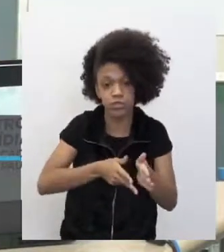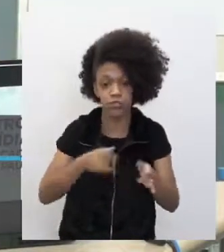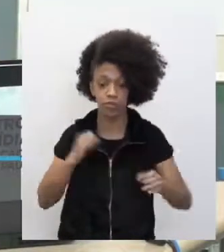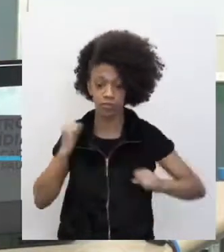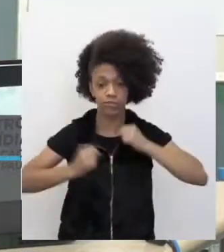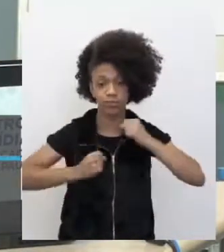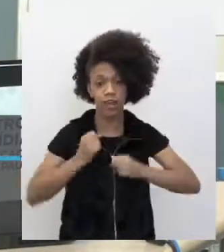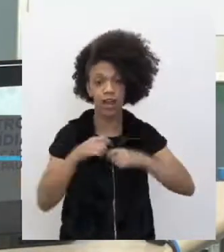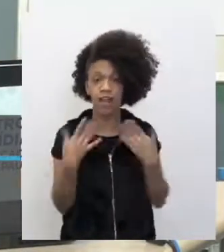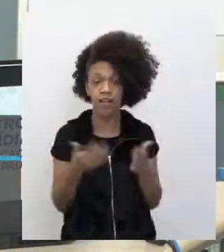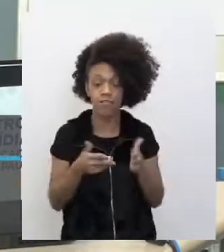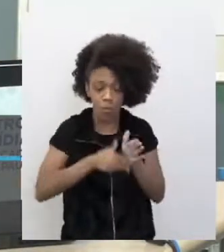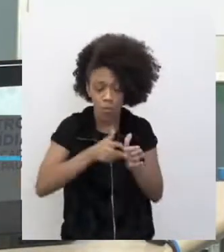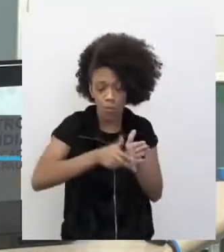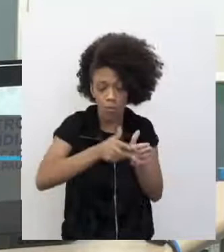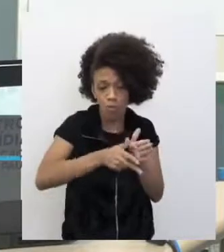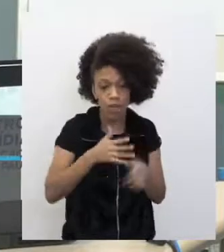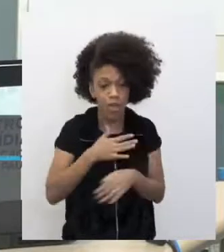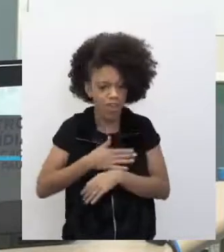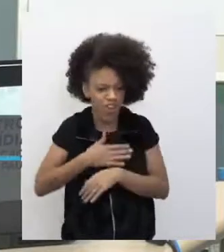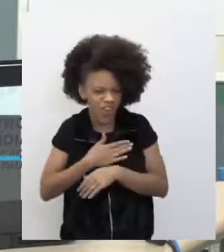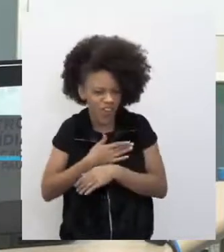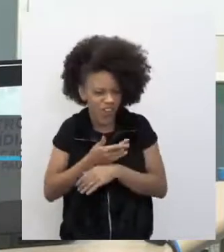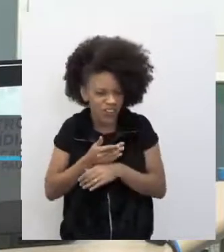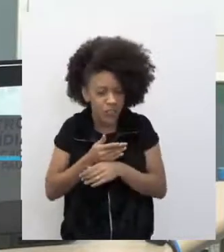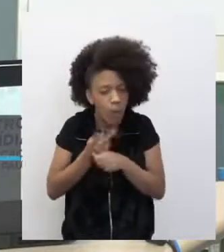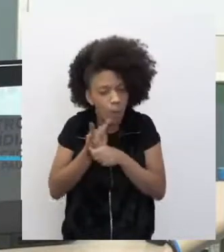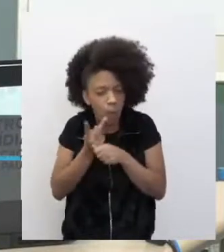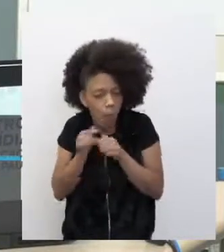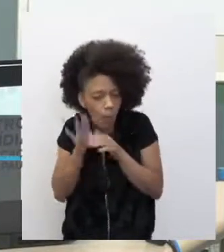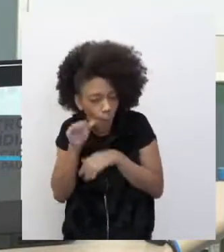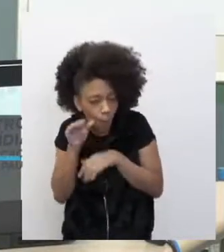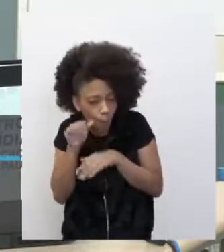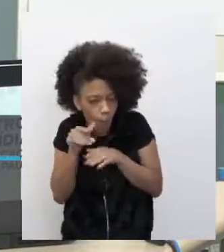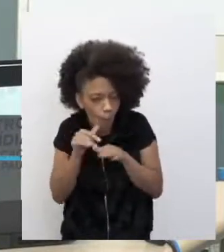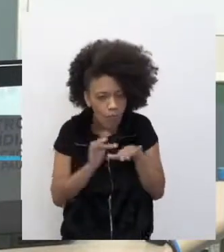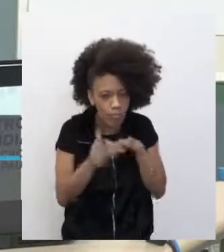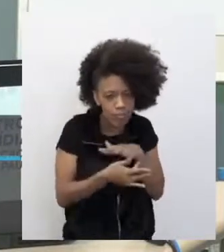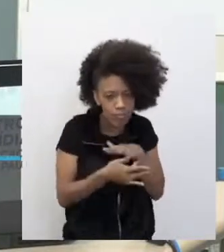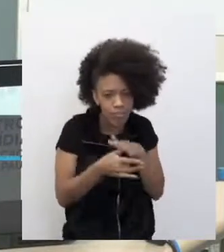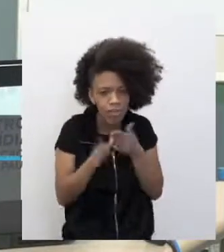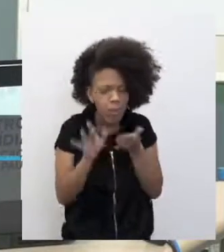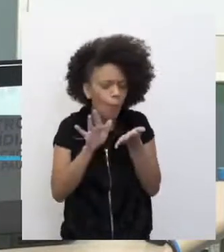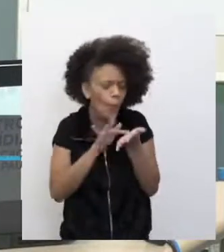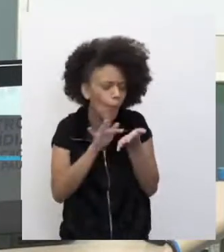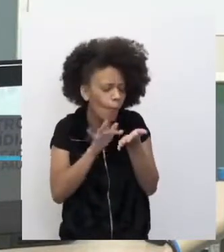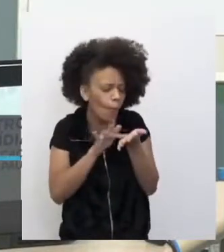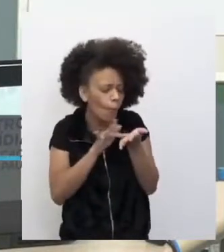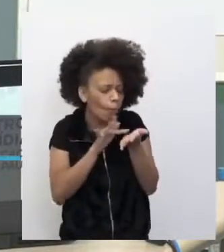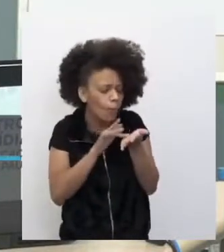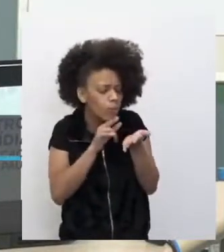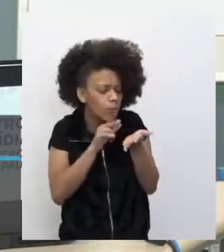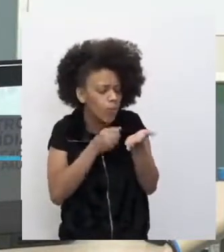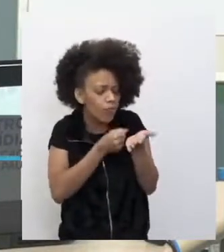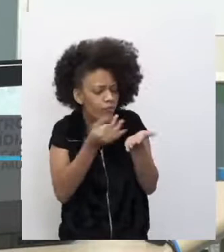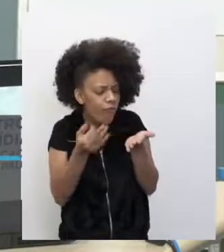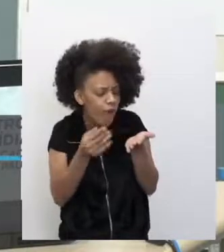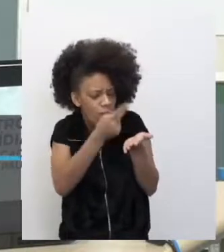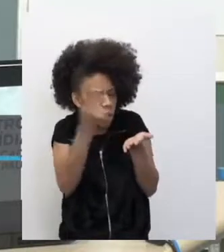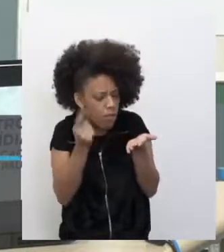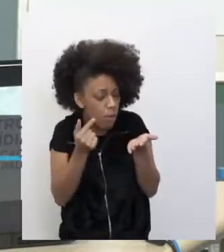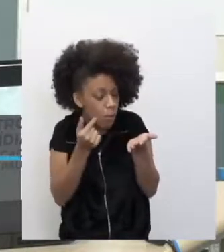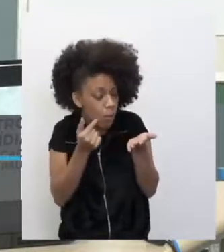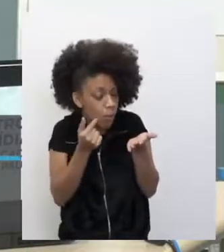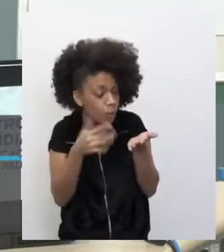de cadeirantes, e aí eu gosto de stalkear, vocês sabem que eu gosto de stalkear. Estava vendo várias pessoas que fazem isso,